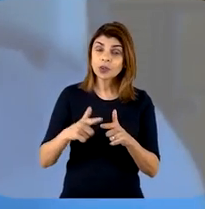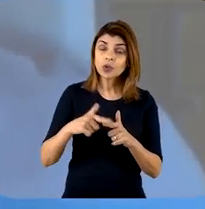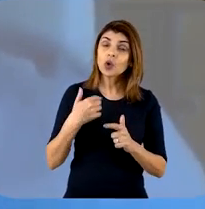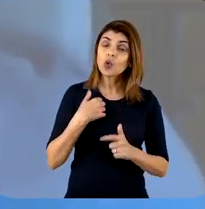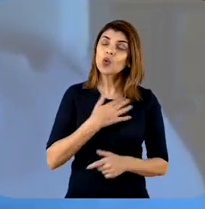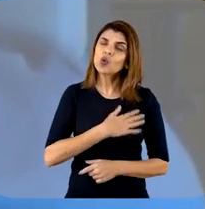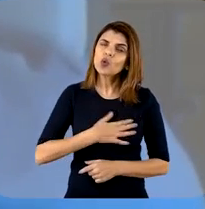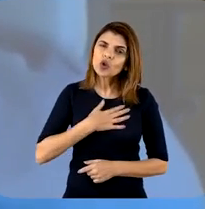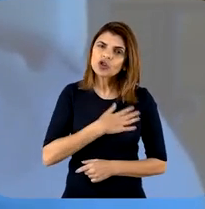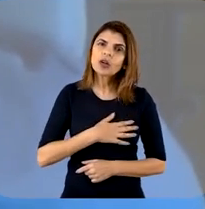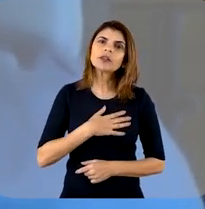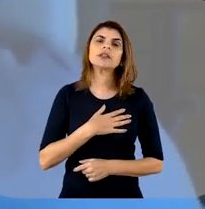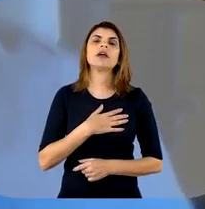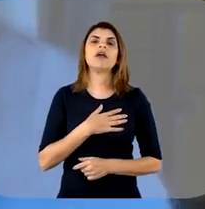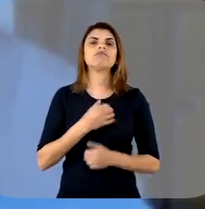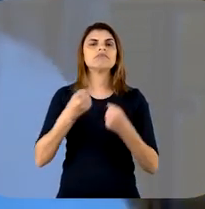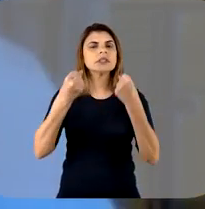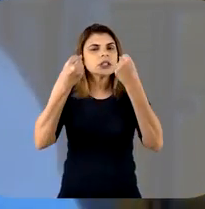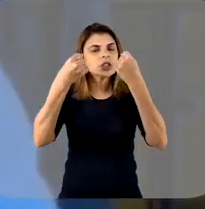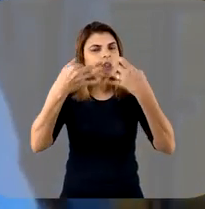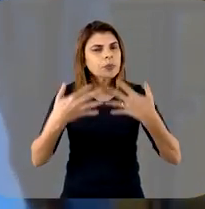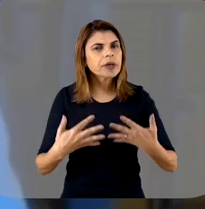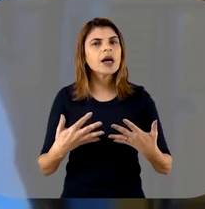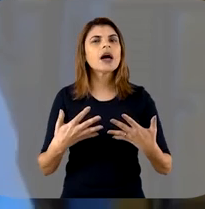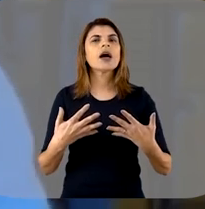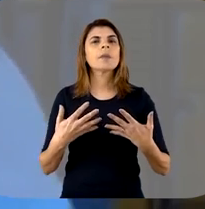queria, né, colocar é